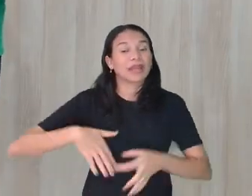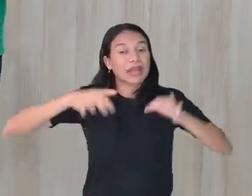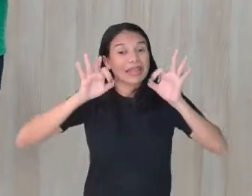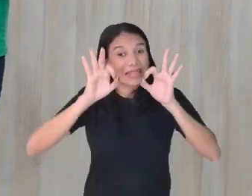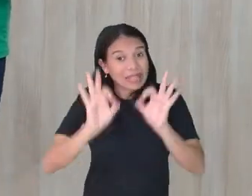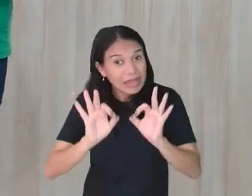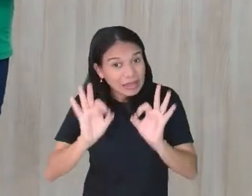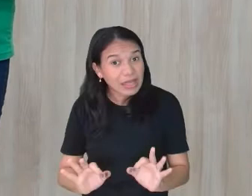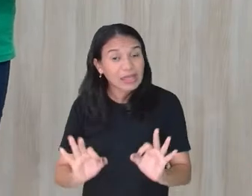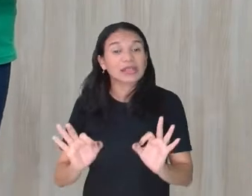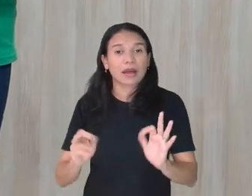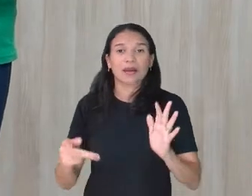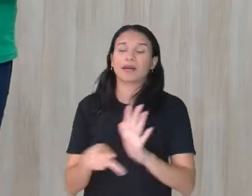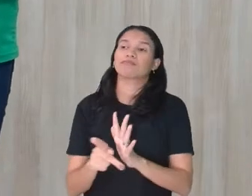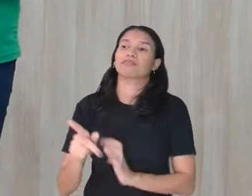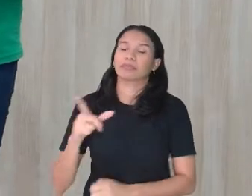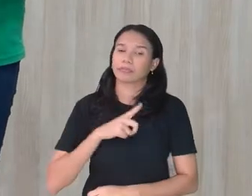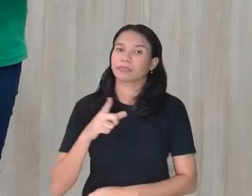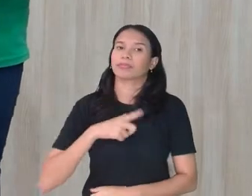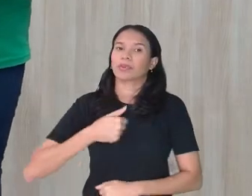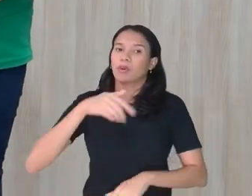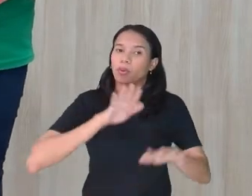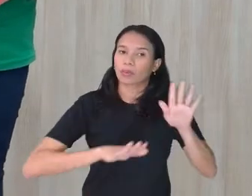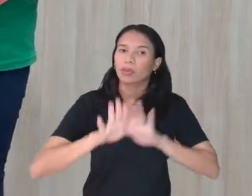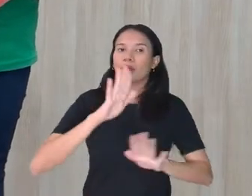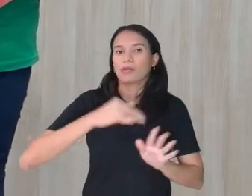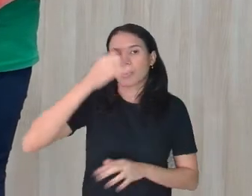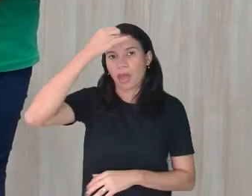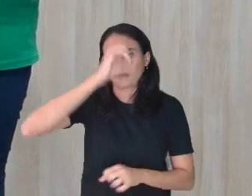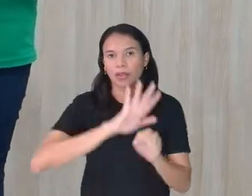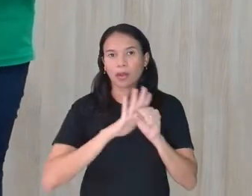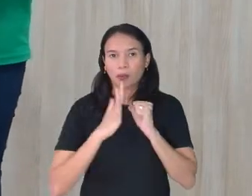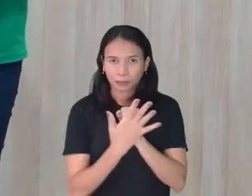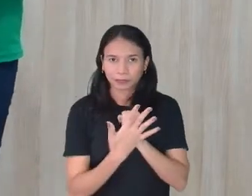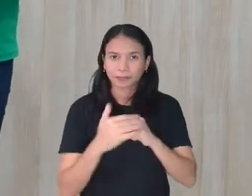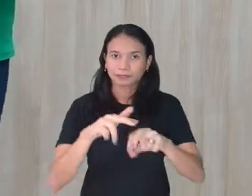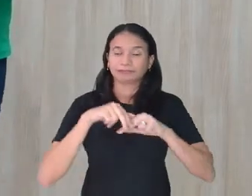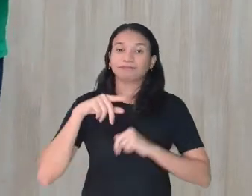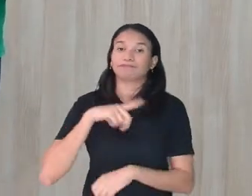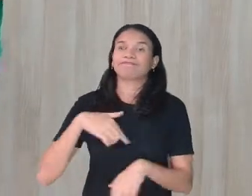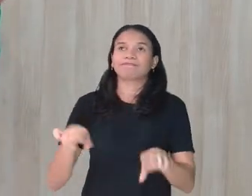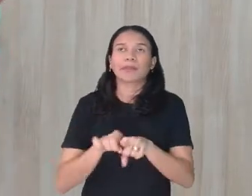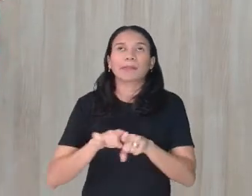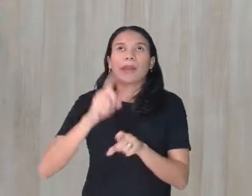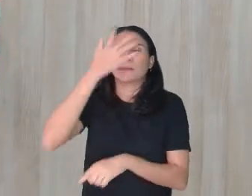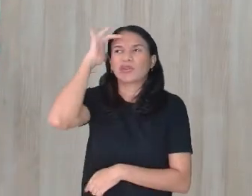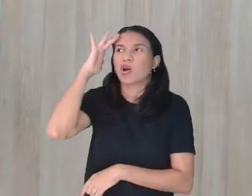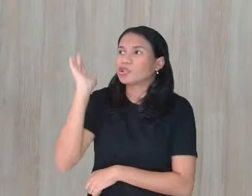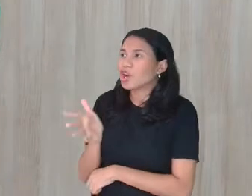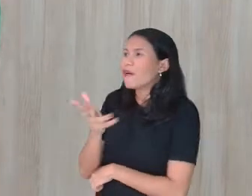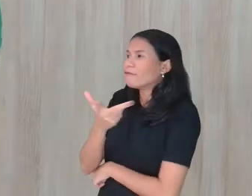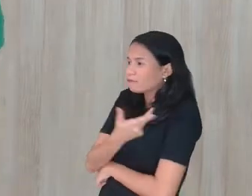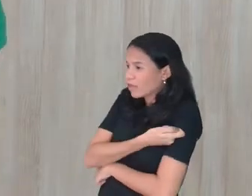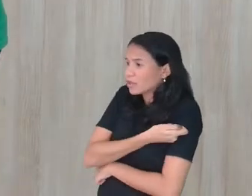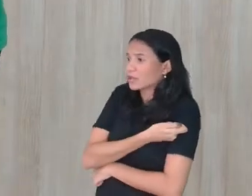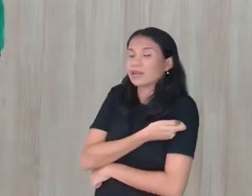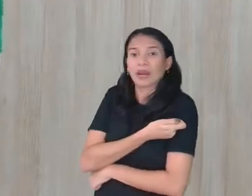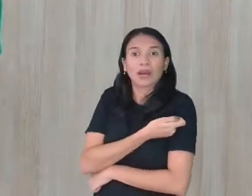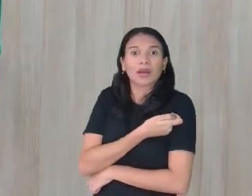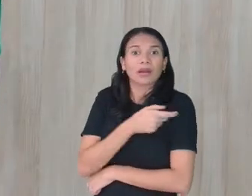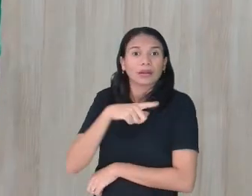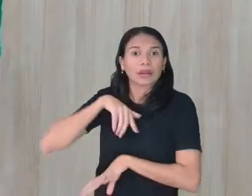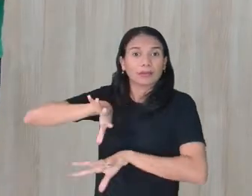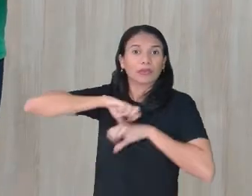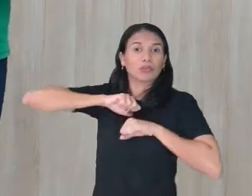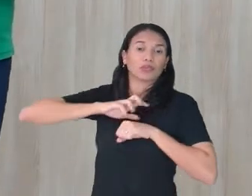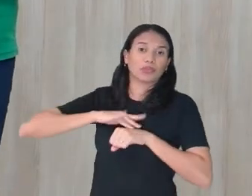garantir aí essa questão em relação à Covid-19. E se por acaso, mesmo que alguém tenha tomado vacina,